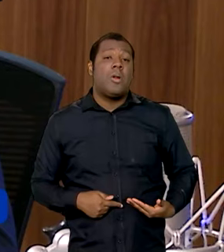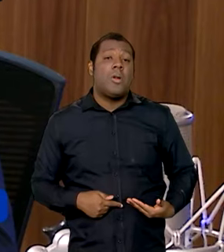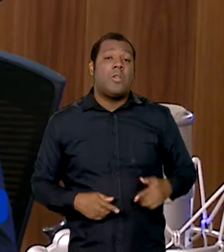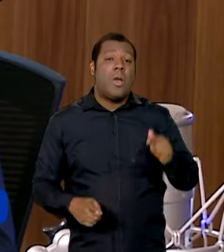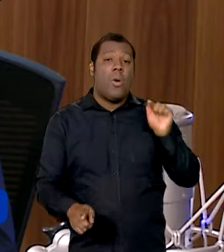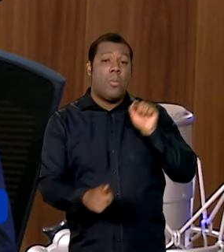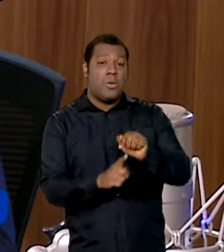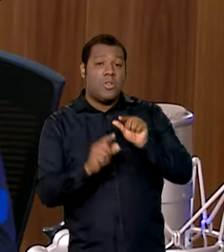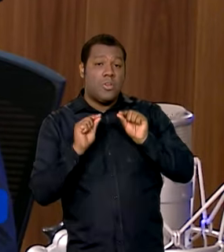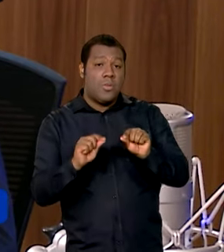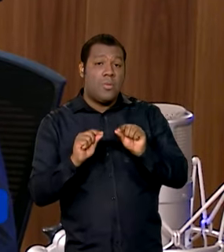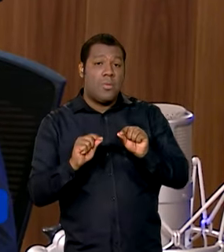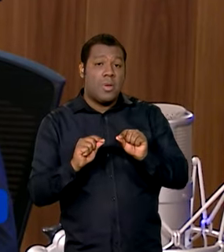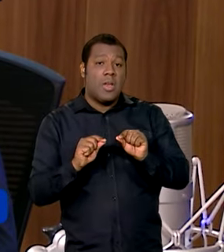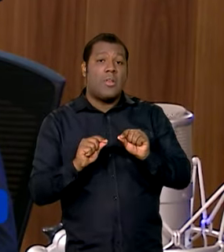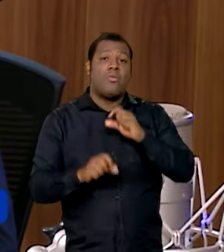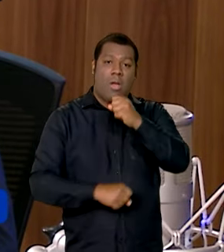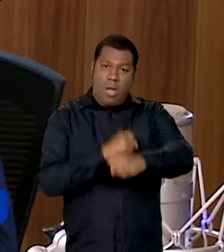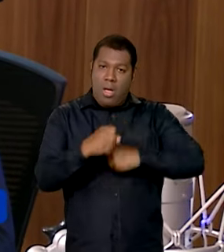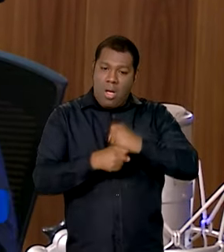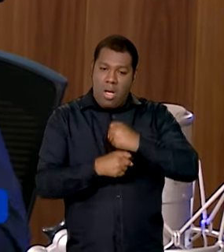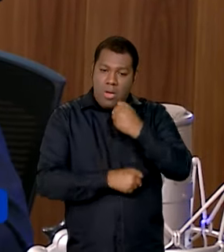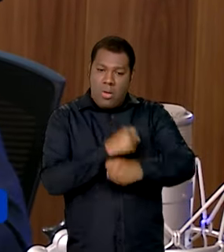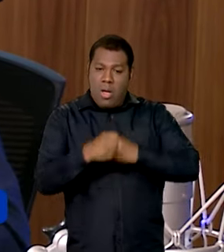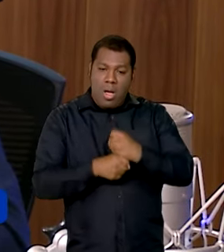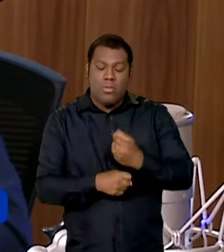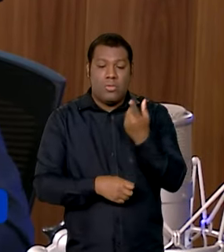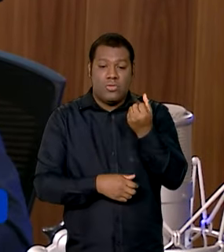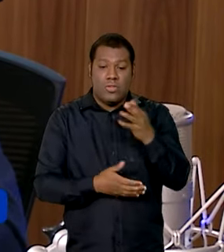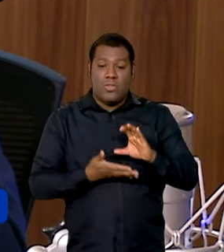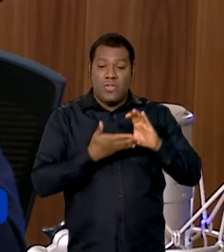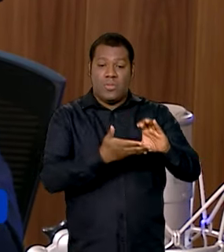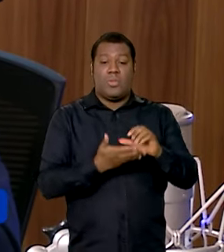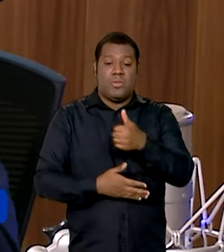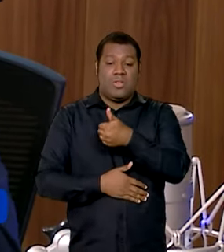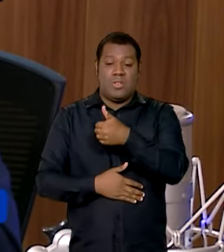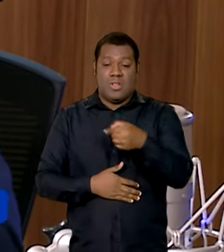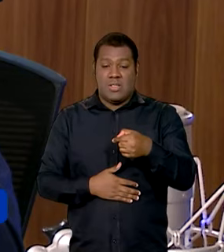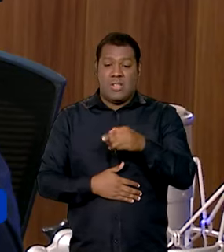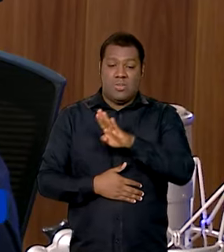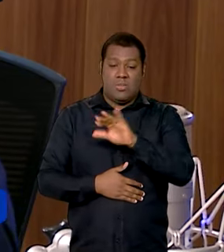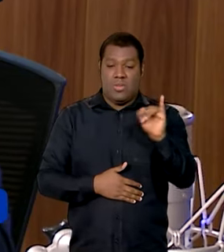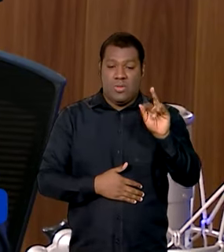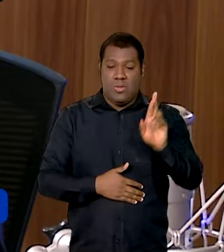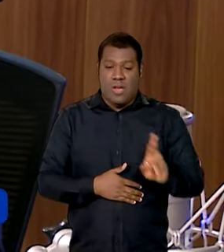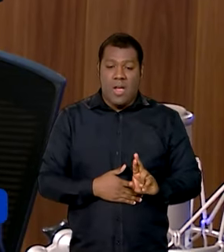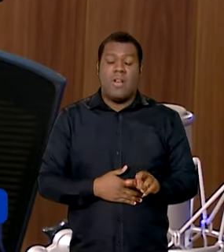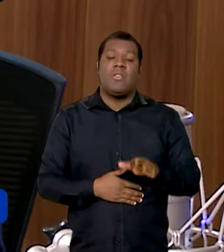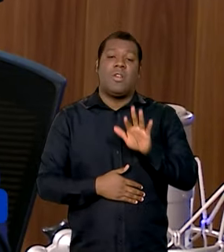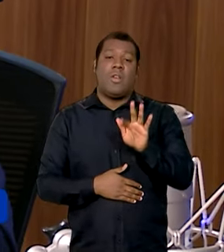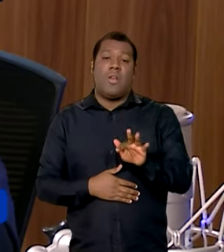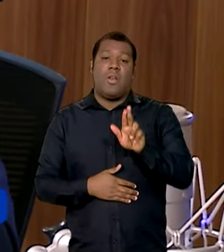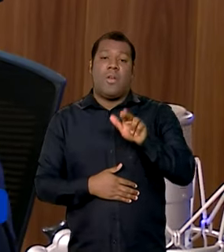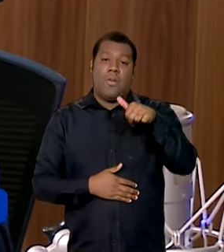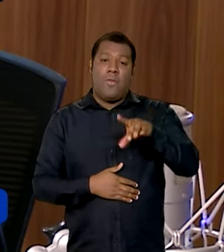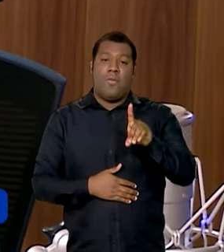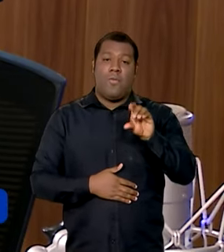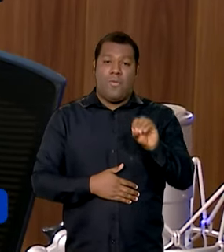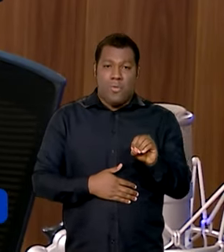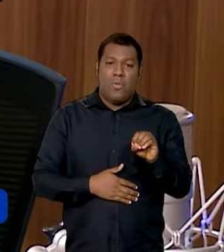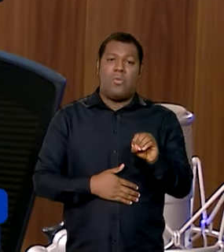ano R 17 bilhões deais tá isso considerando fundo de desenvolvimento fundo constitucional e segurança